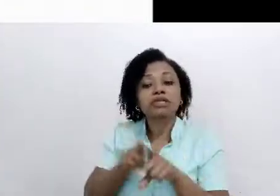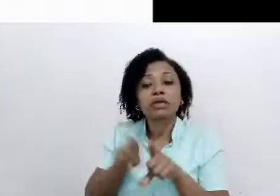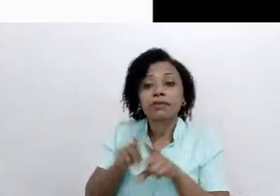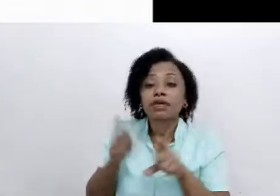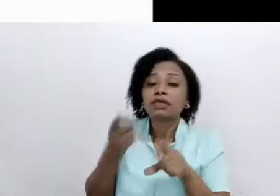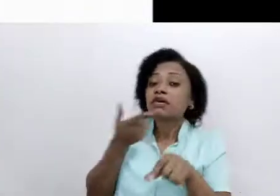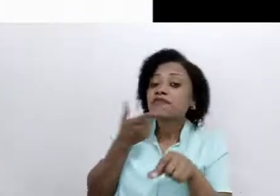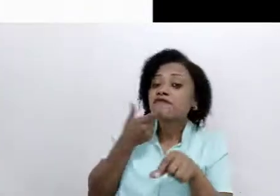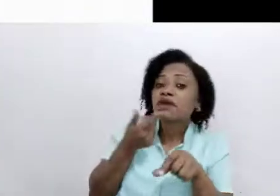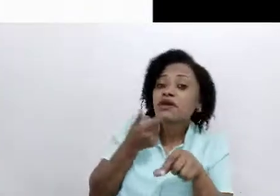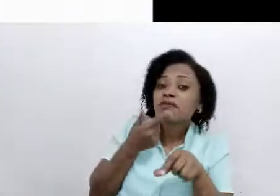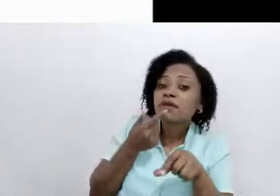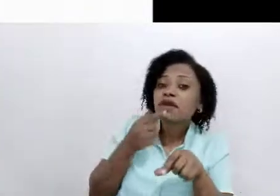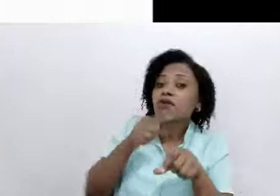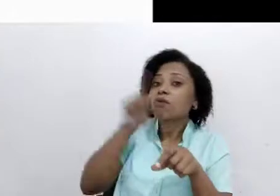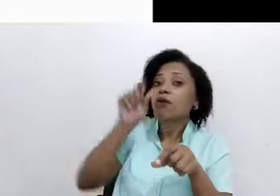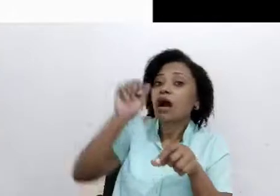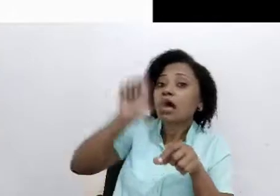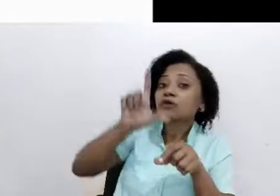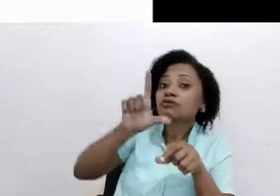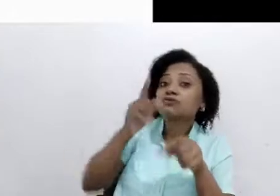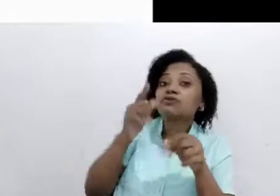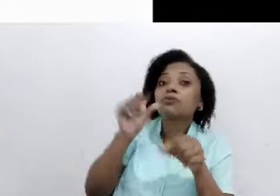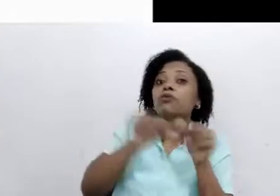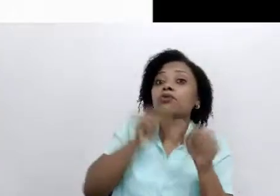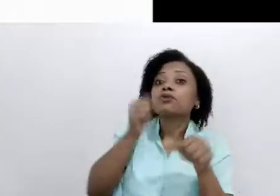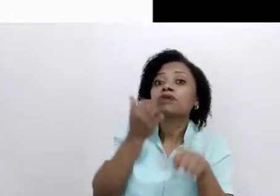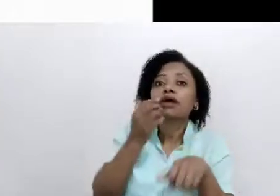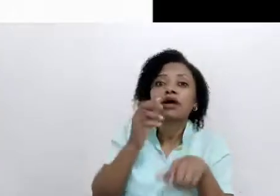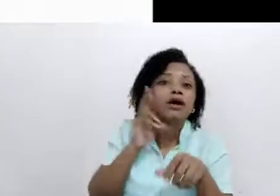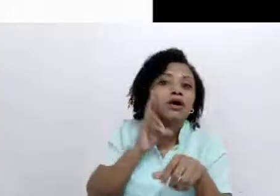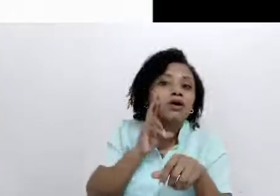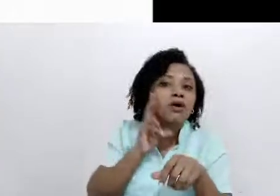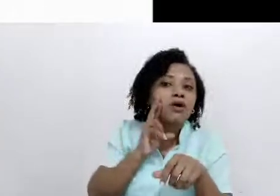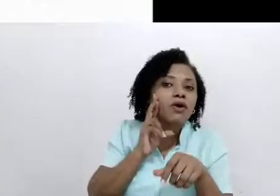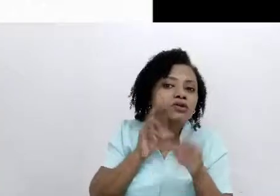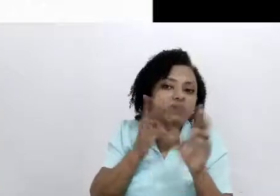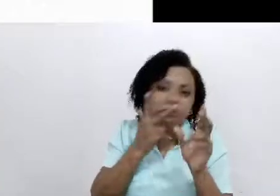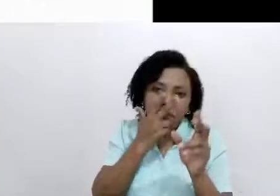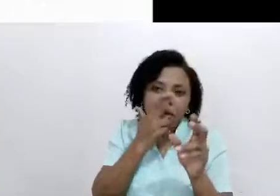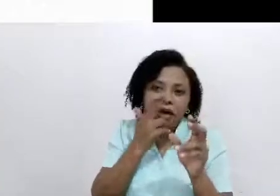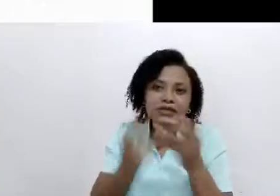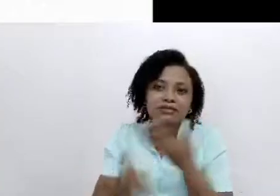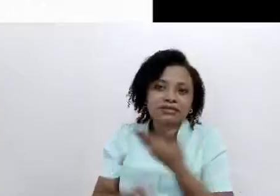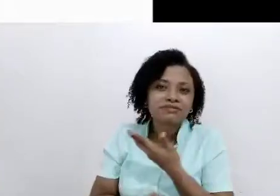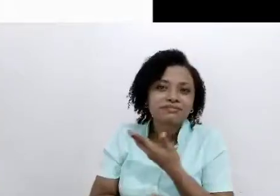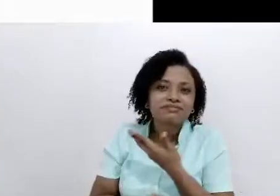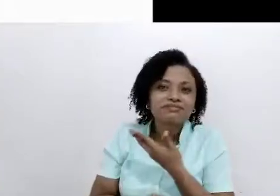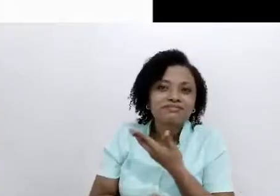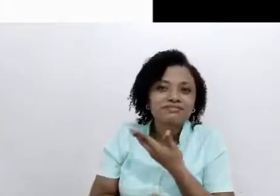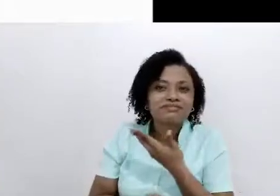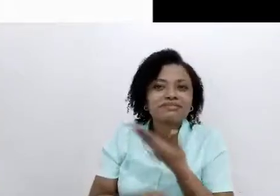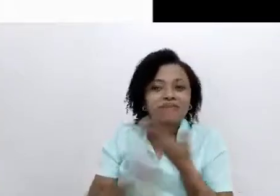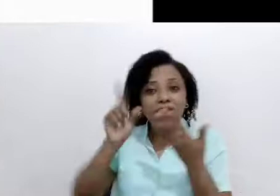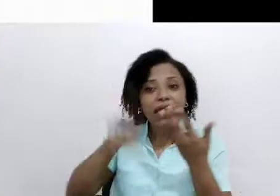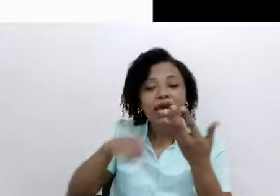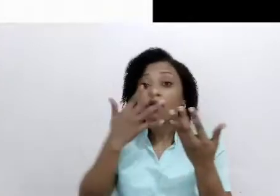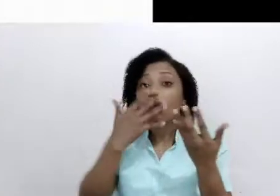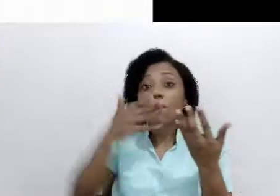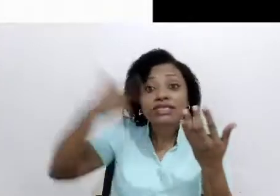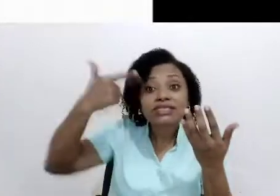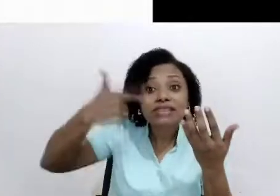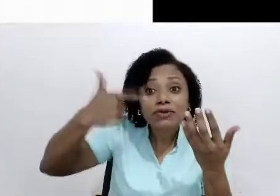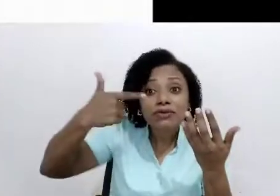ondas. E quando a gente junta o vermelho com o azul, a gente tem a cor magenta, também uma cor